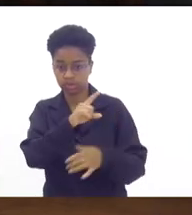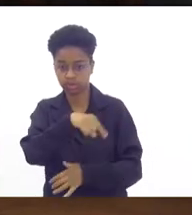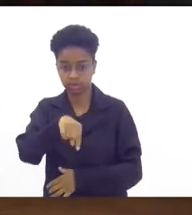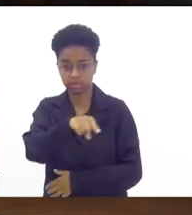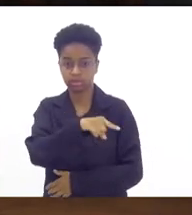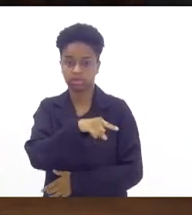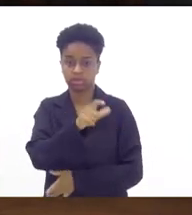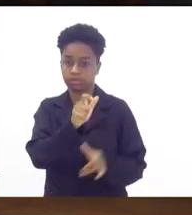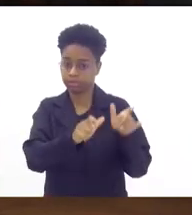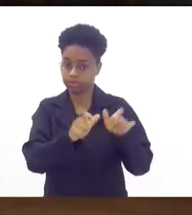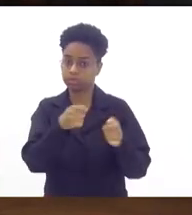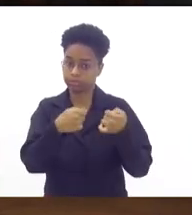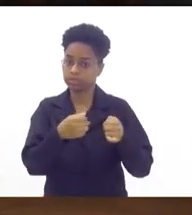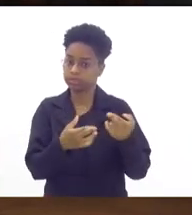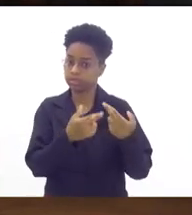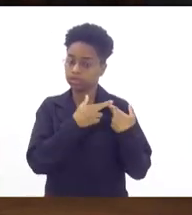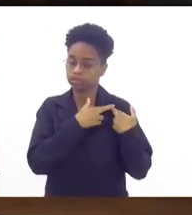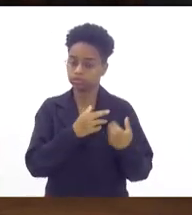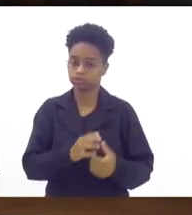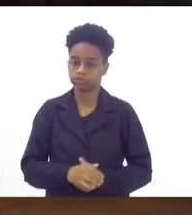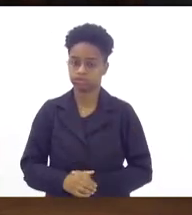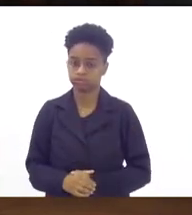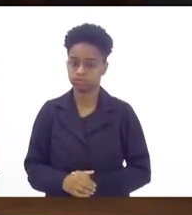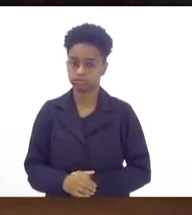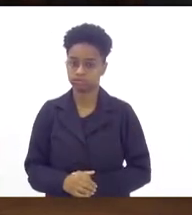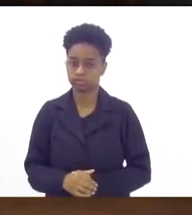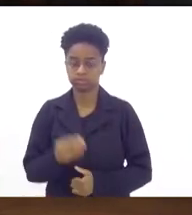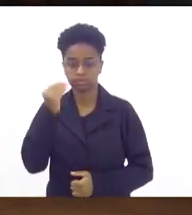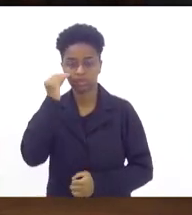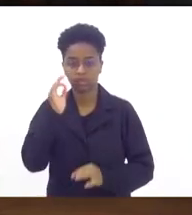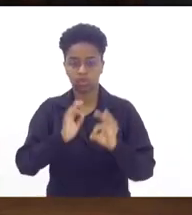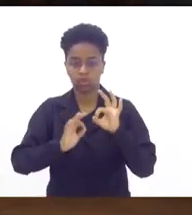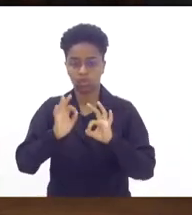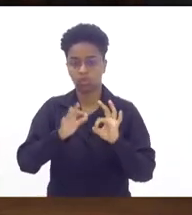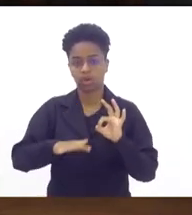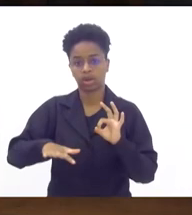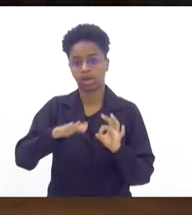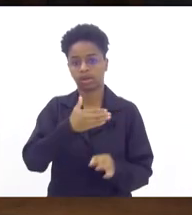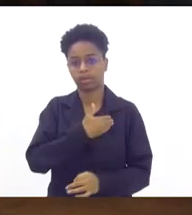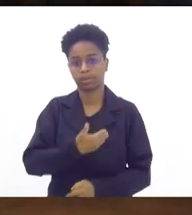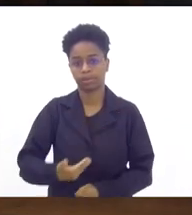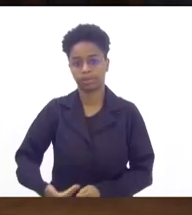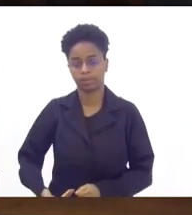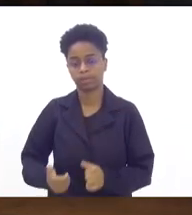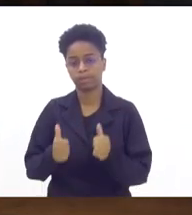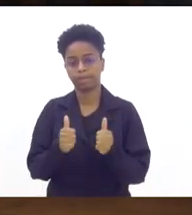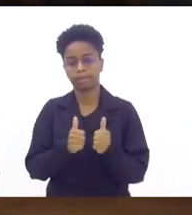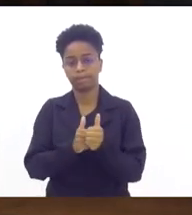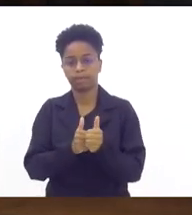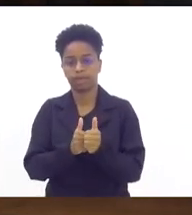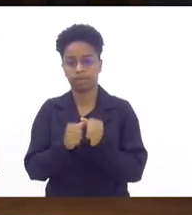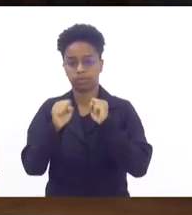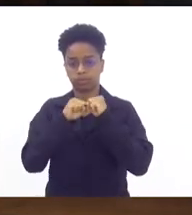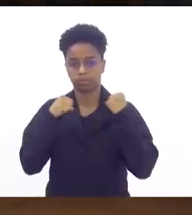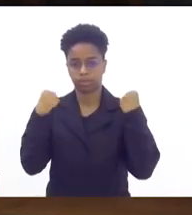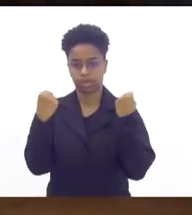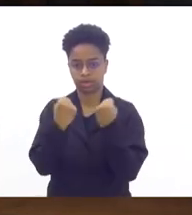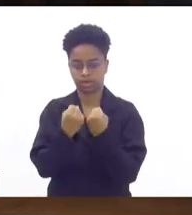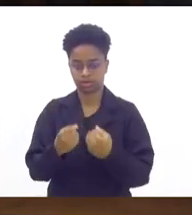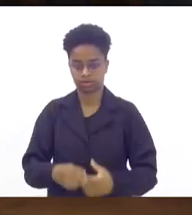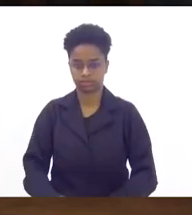que ter a responsabilidade na ordem pública em torno do Maracanã